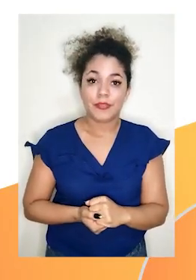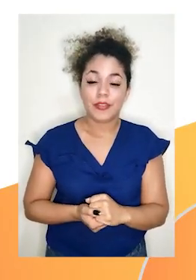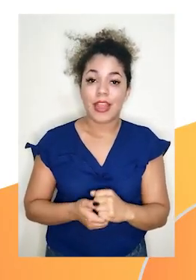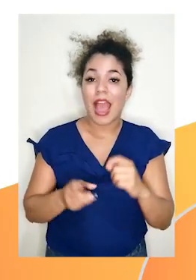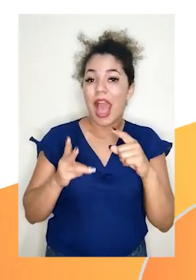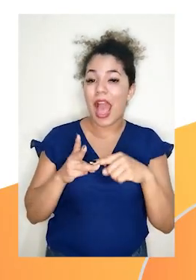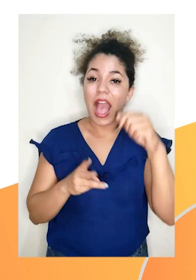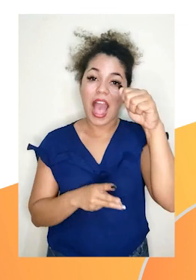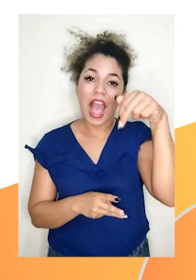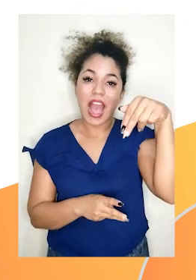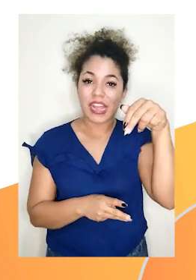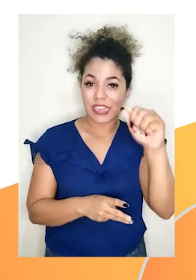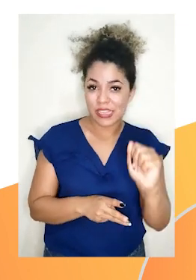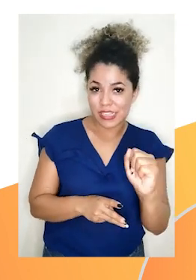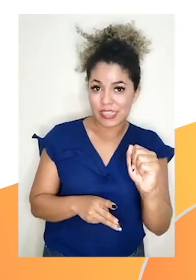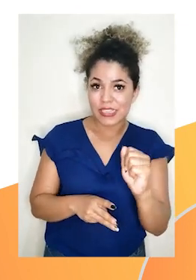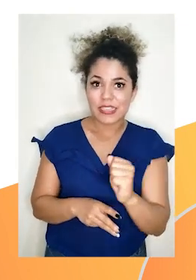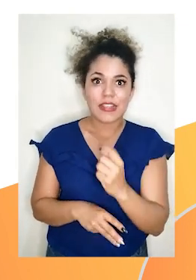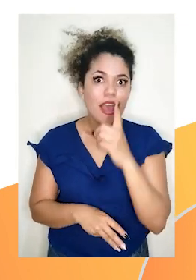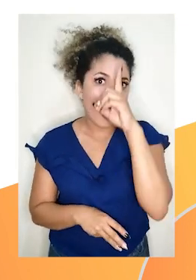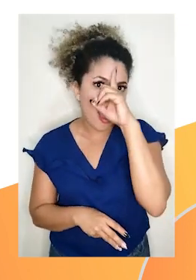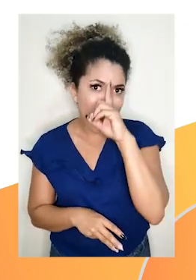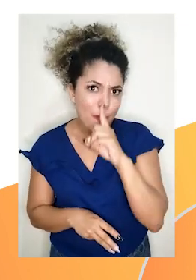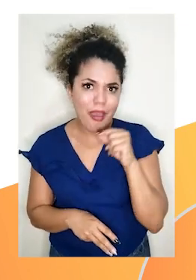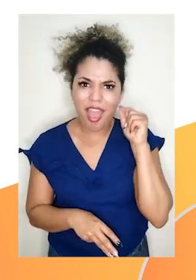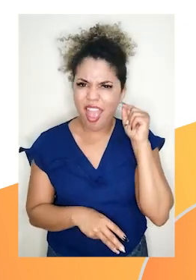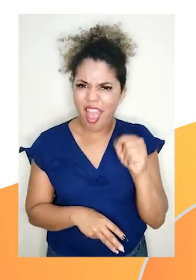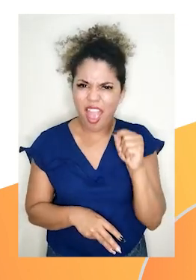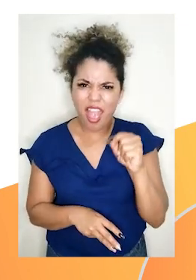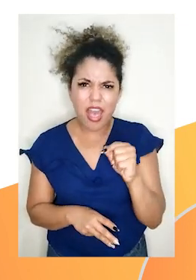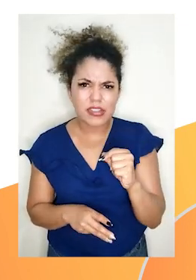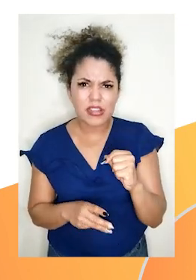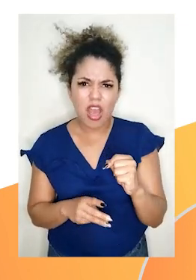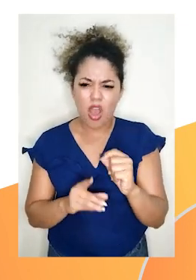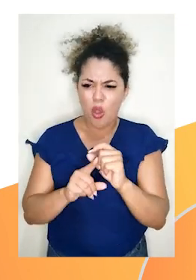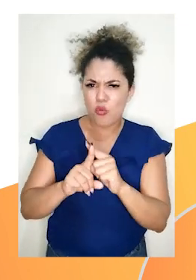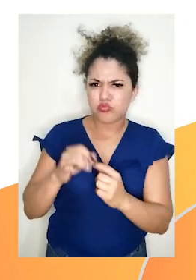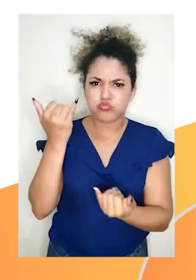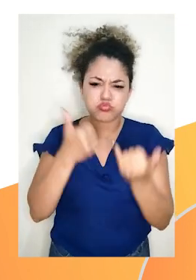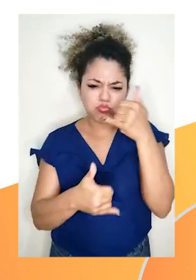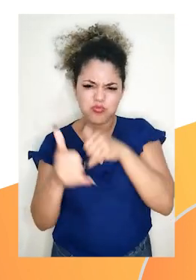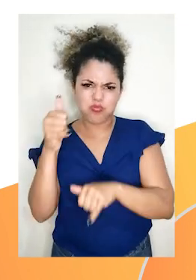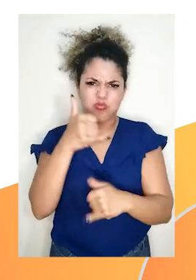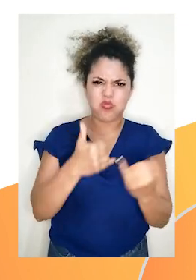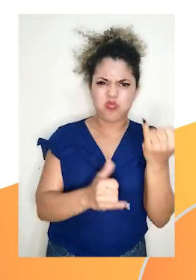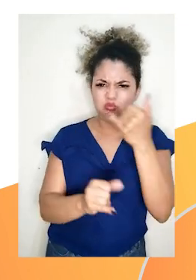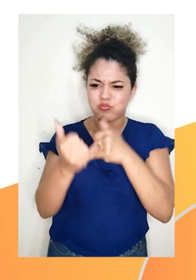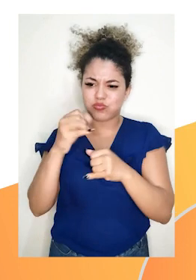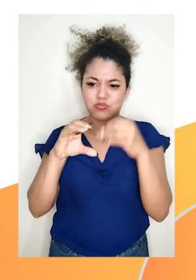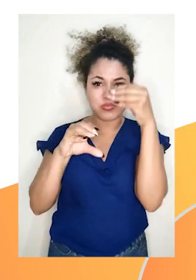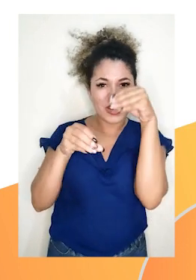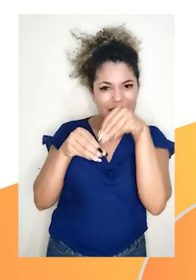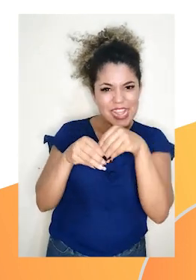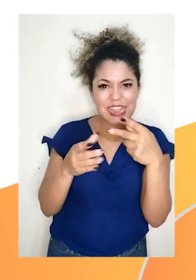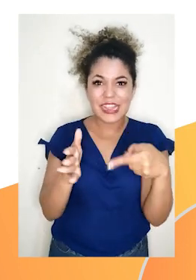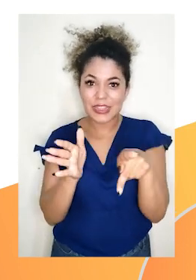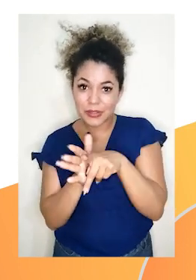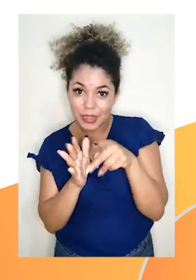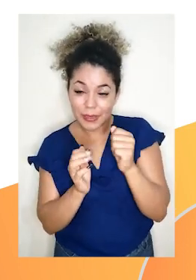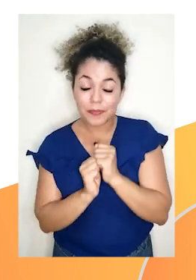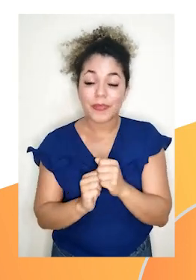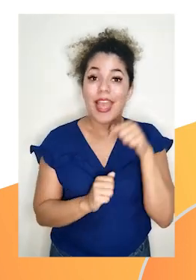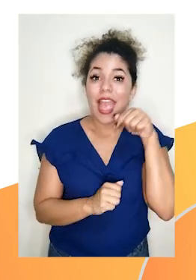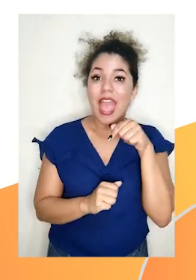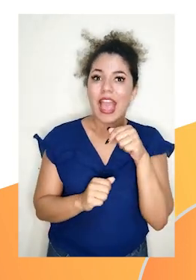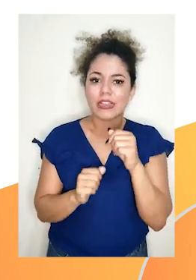Anãs amarelas. Aqui nós temos uma estrela em alta atividade, com grande capacidade de reação nuclear. As anãs amarelas